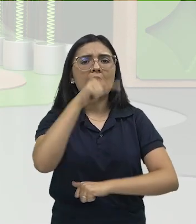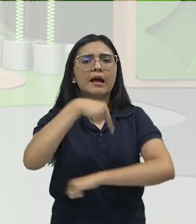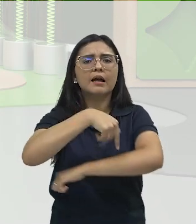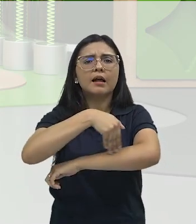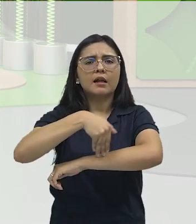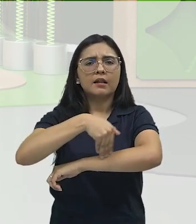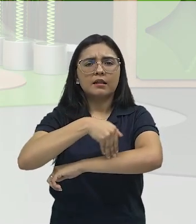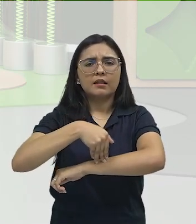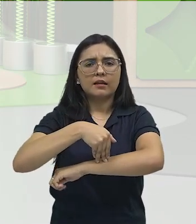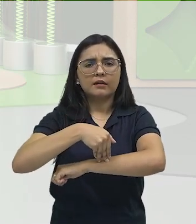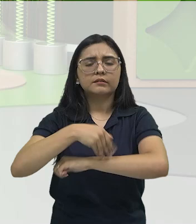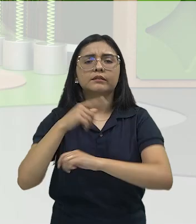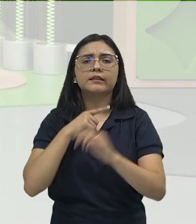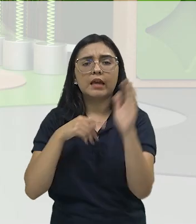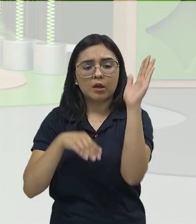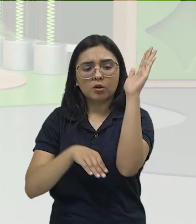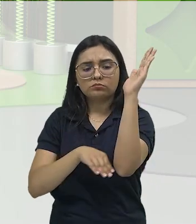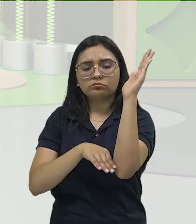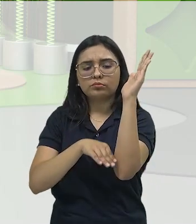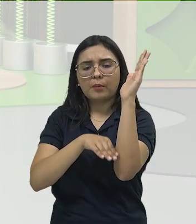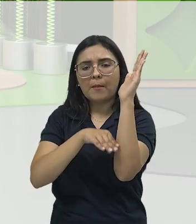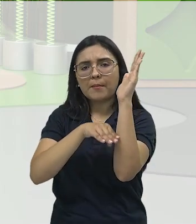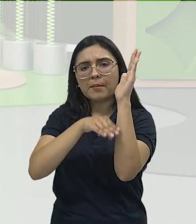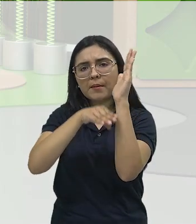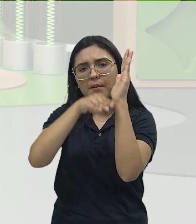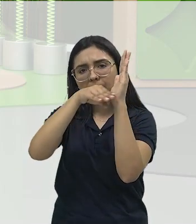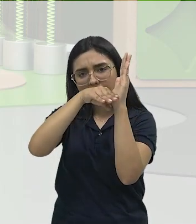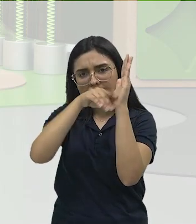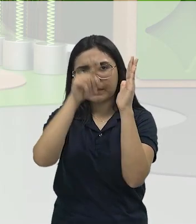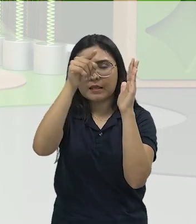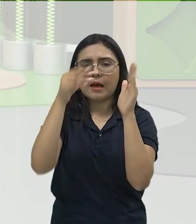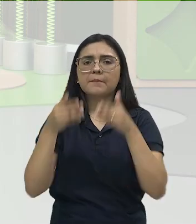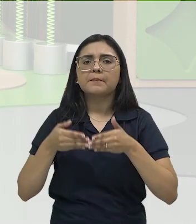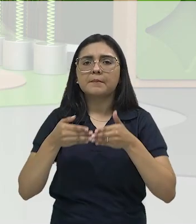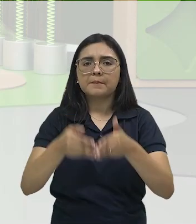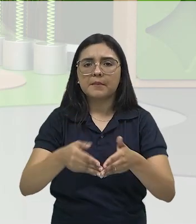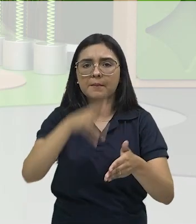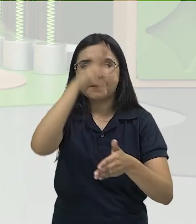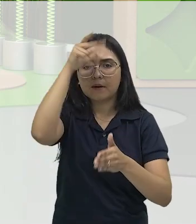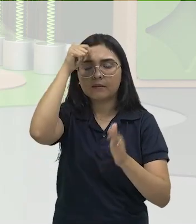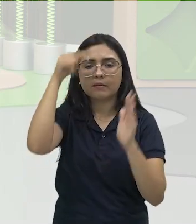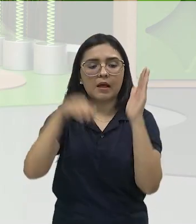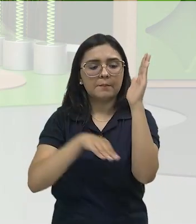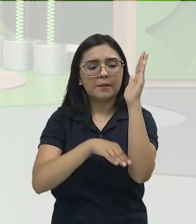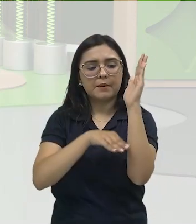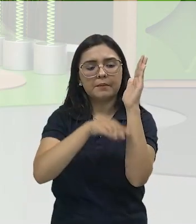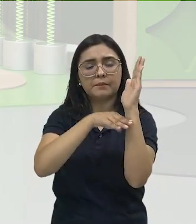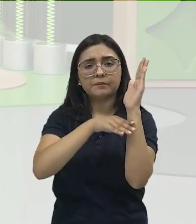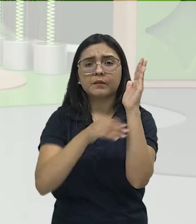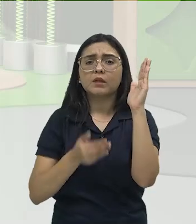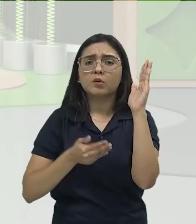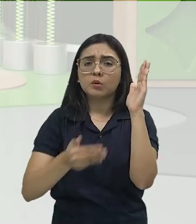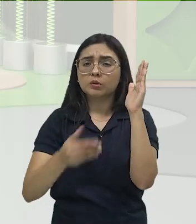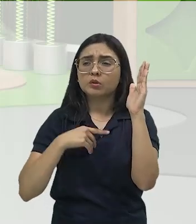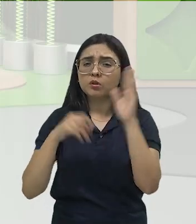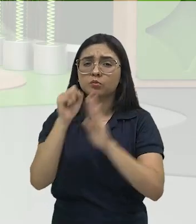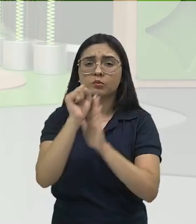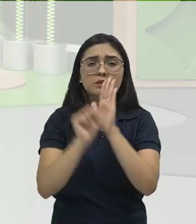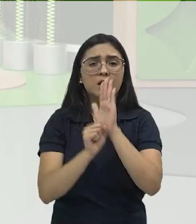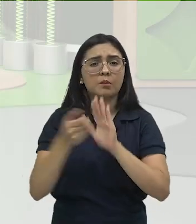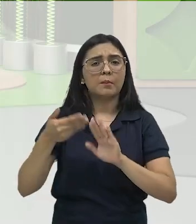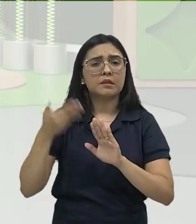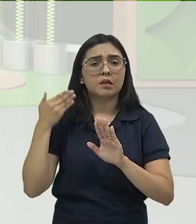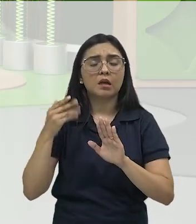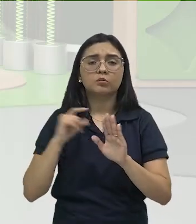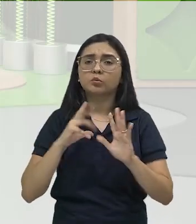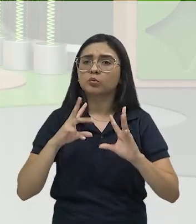régua que mede ali a altura do Rio Negro. E ali vocês têm os dados desde o início do século passado, né?